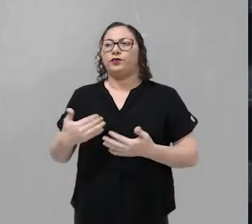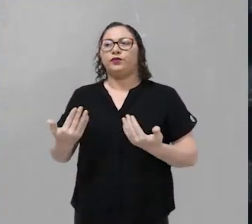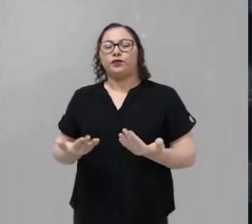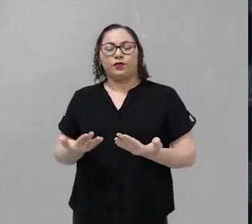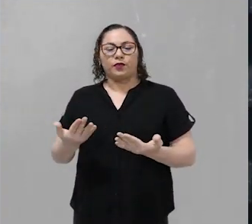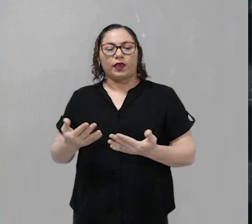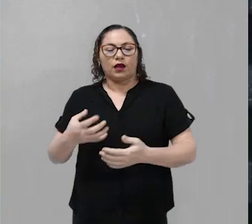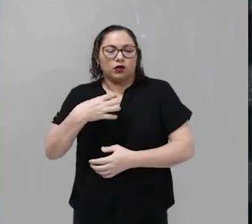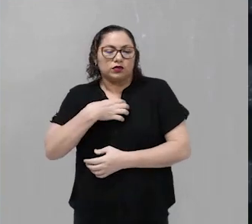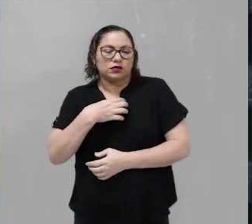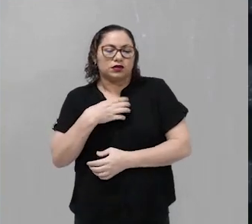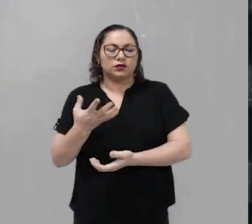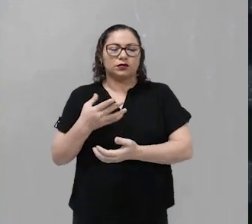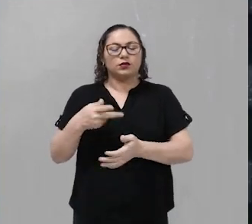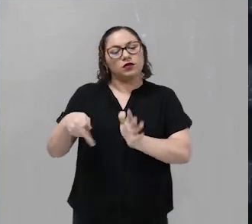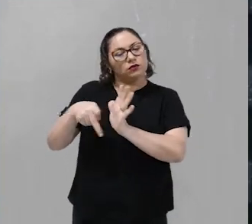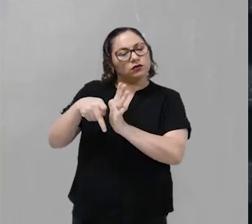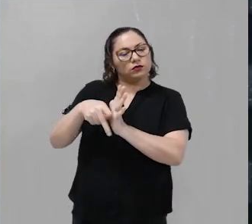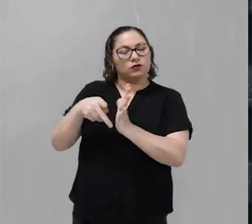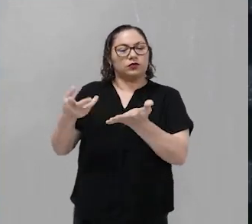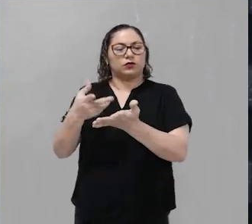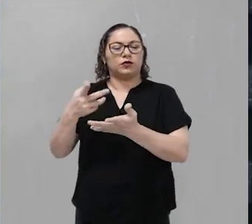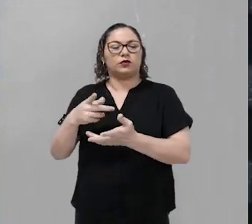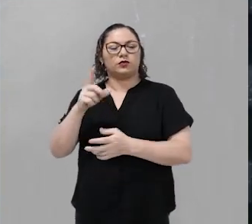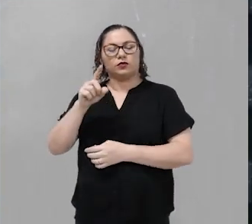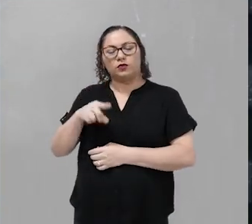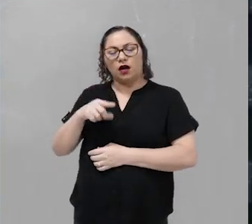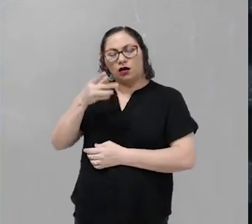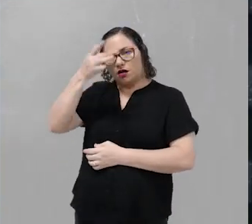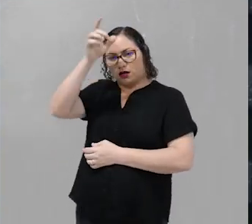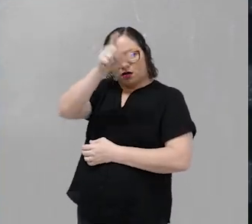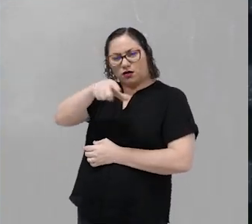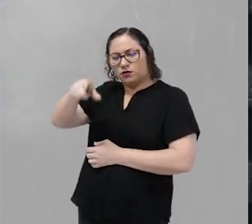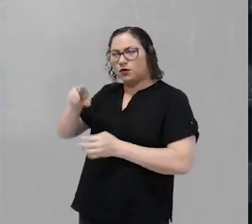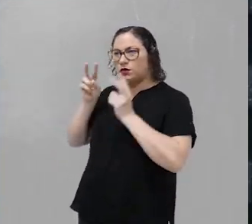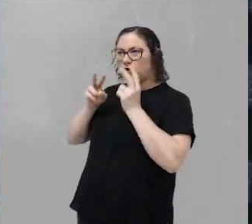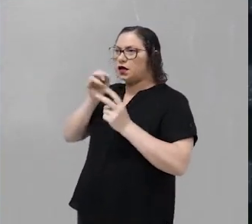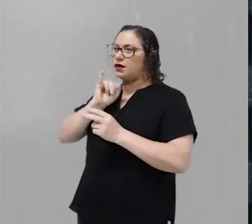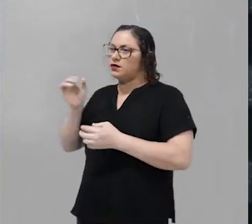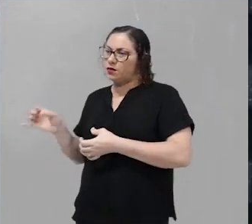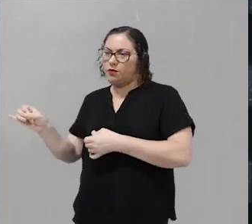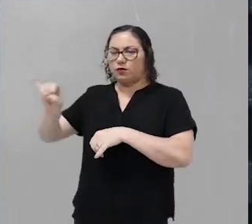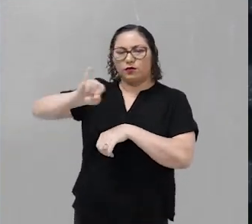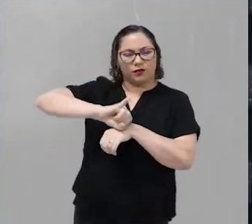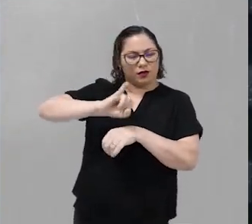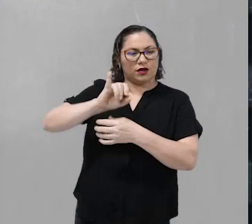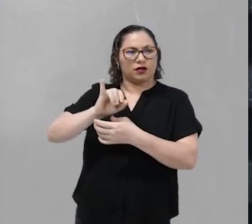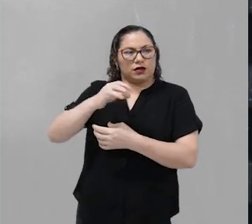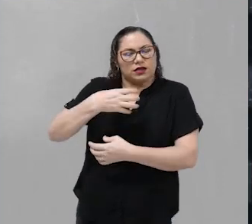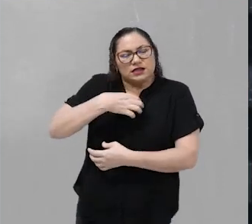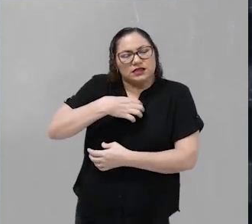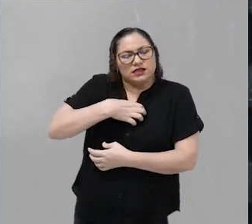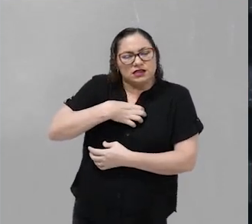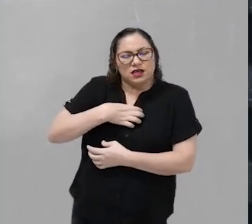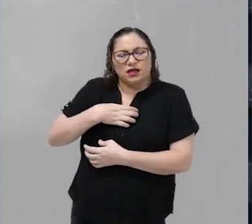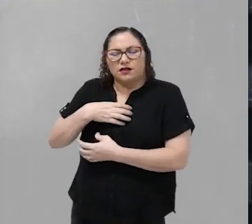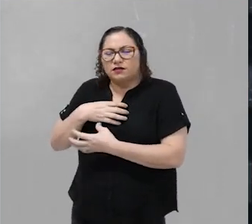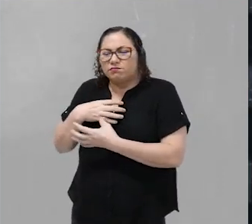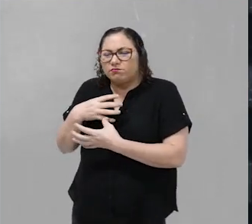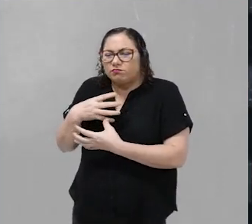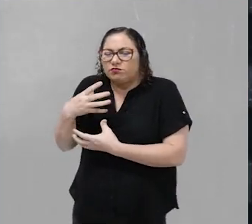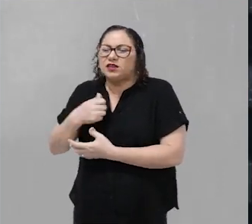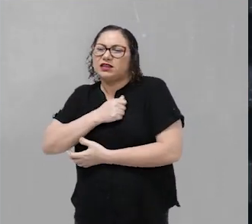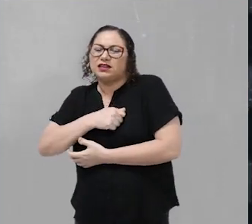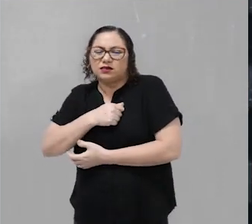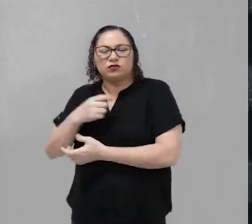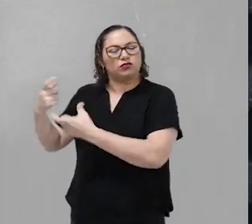sentimento de pertencimento àquele espaço, àquele local, as pessoas que quando vêm, por exemplo, para a capital, sentem falta do seu